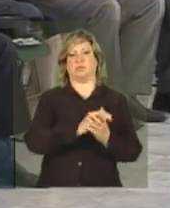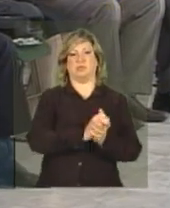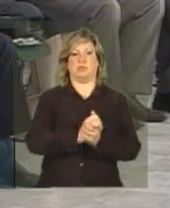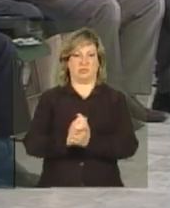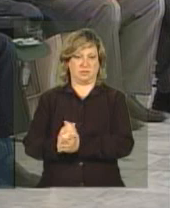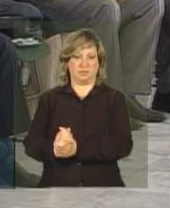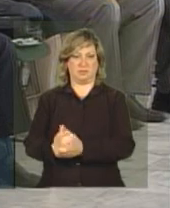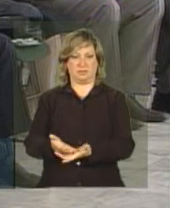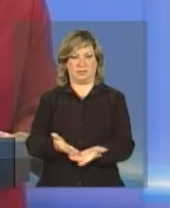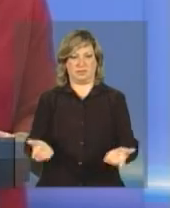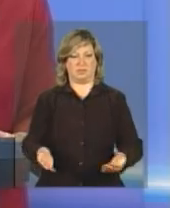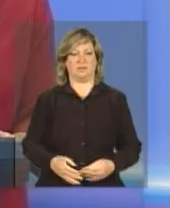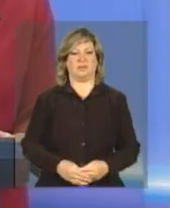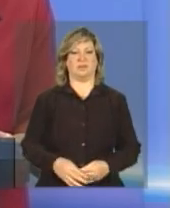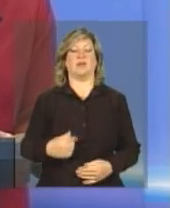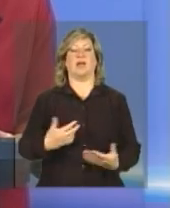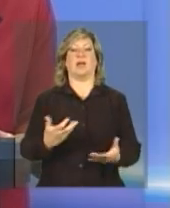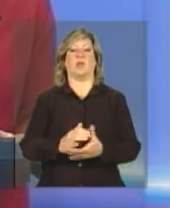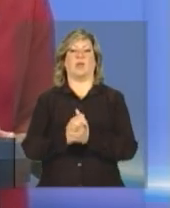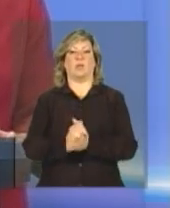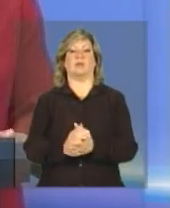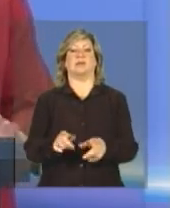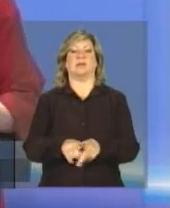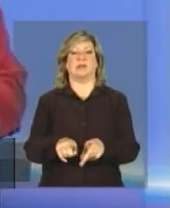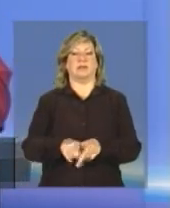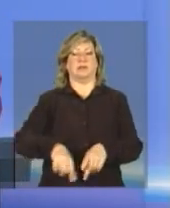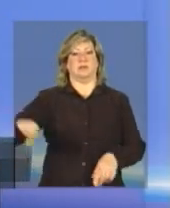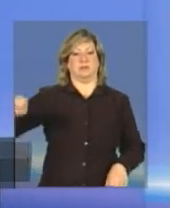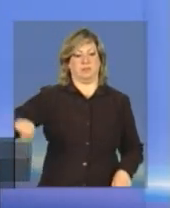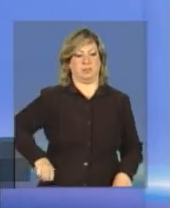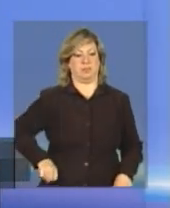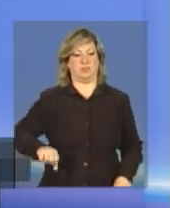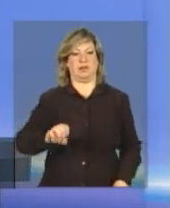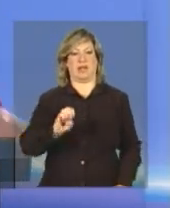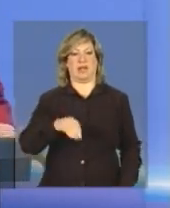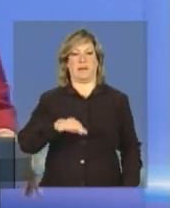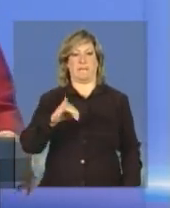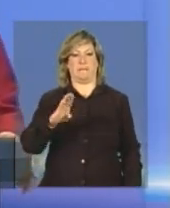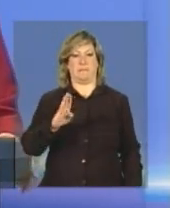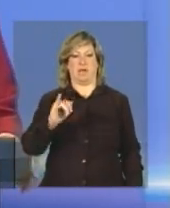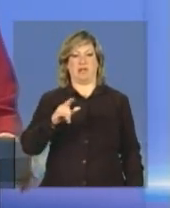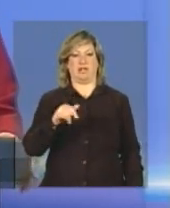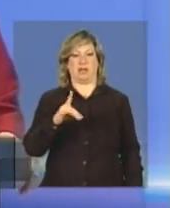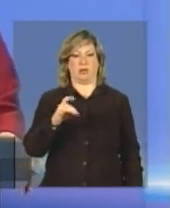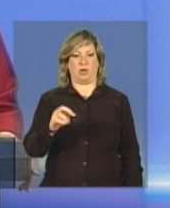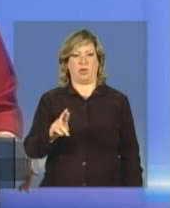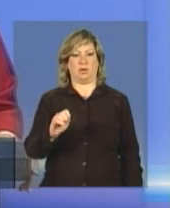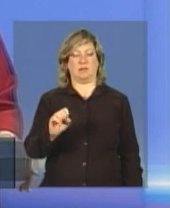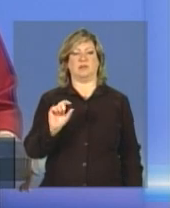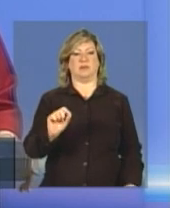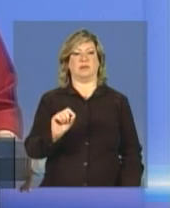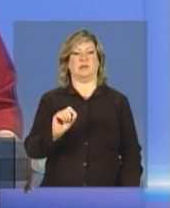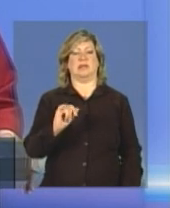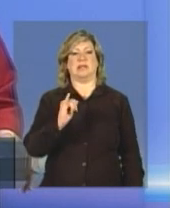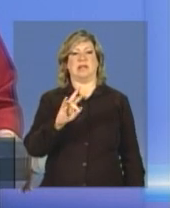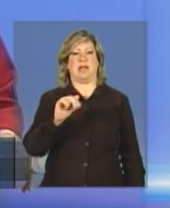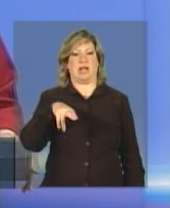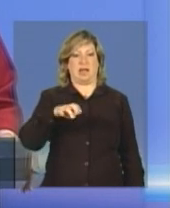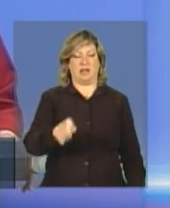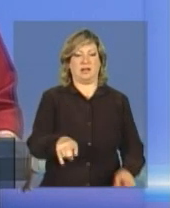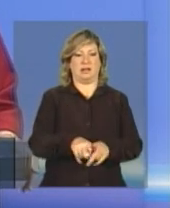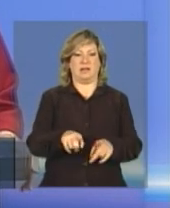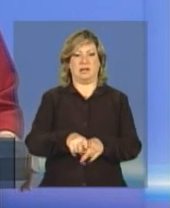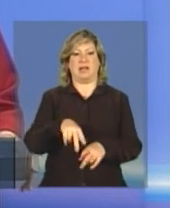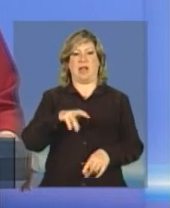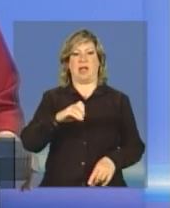de Segurança Institucional. Queria cumprimentar os embaixadores do Iraque e do Nepal, os deputados federais Edson